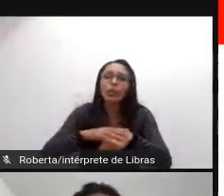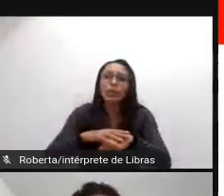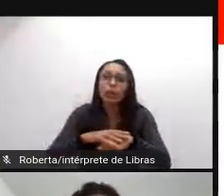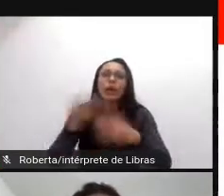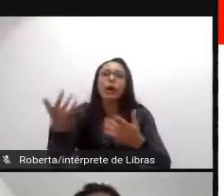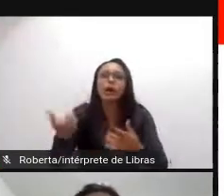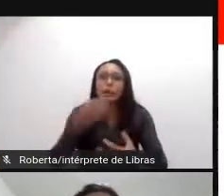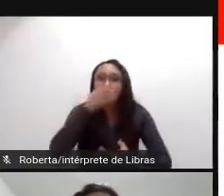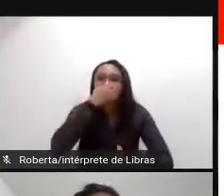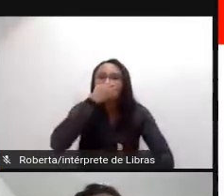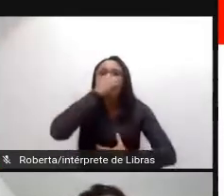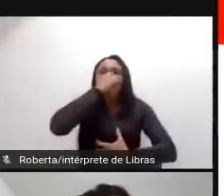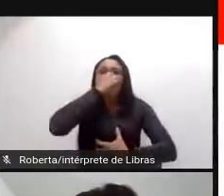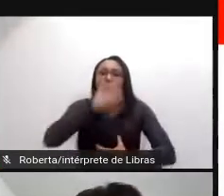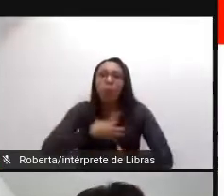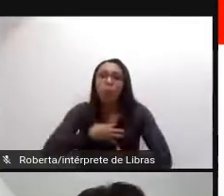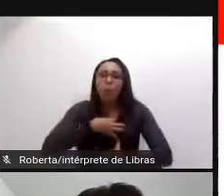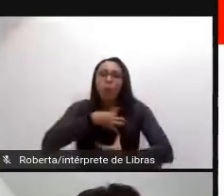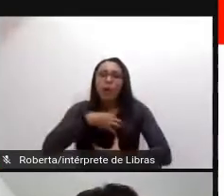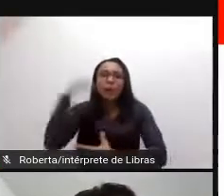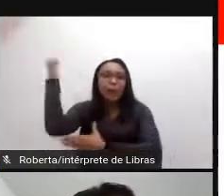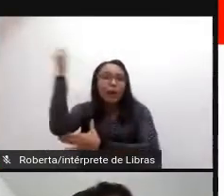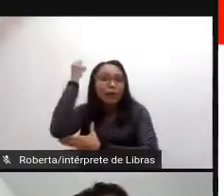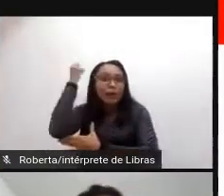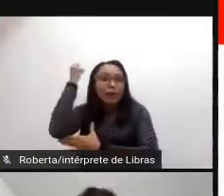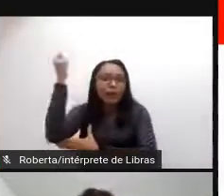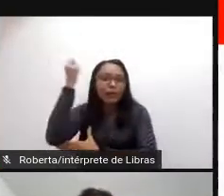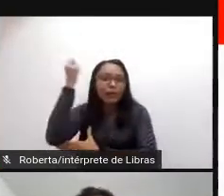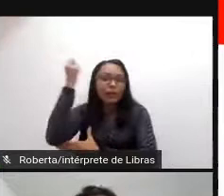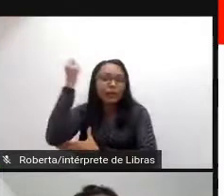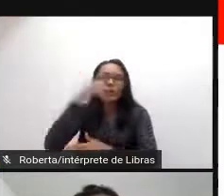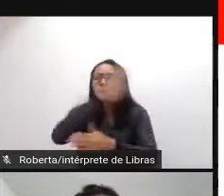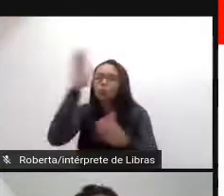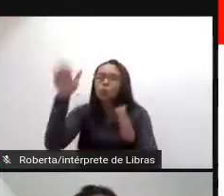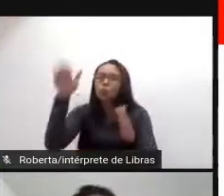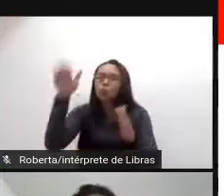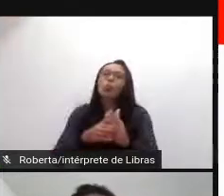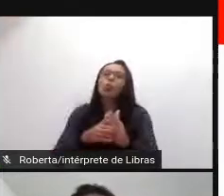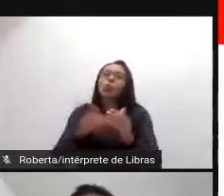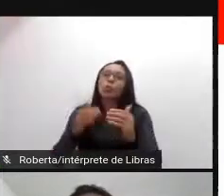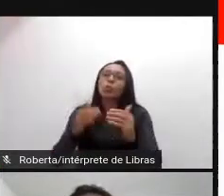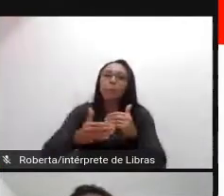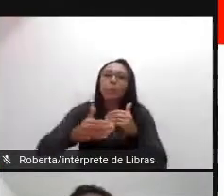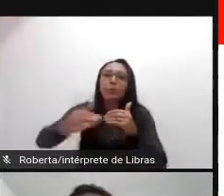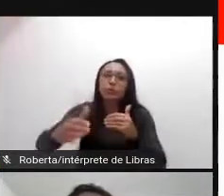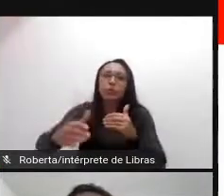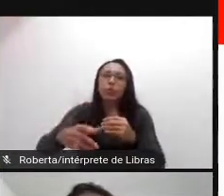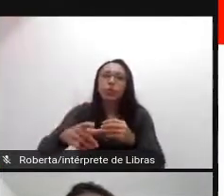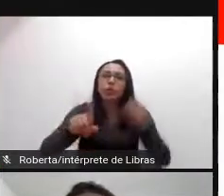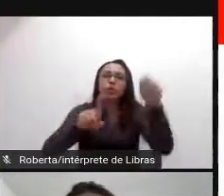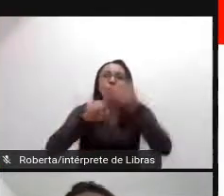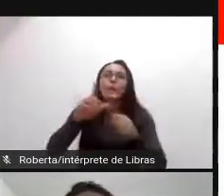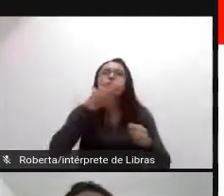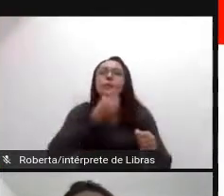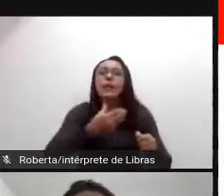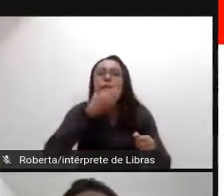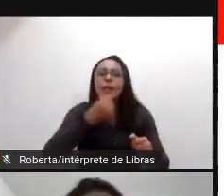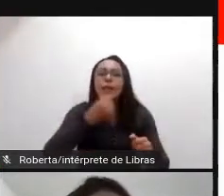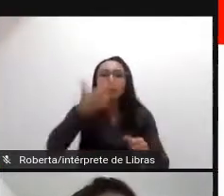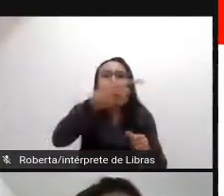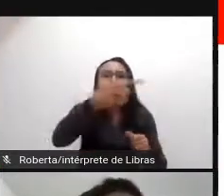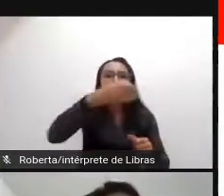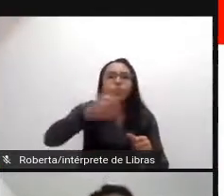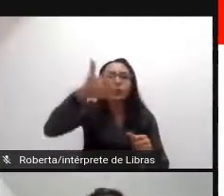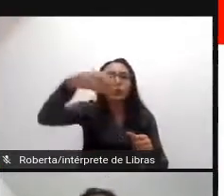aguda grave. Então, tudo começou em dezembro de 2019, em Wuhan, na